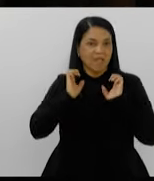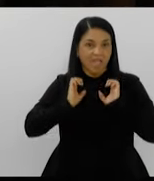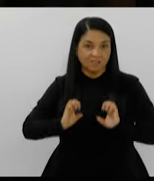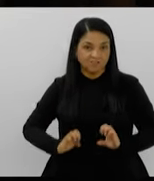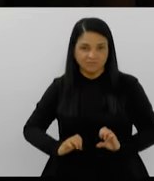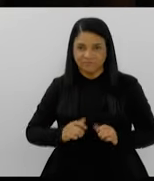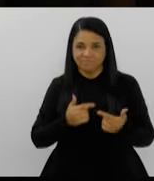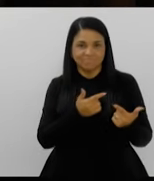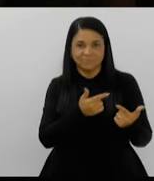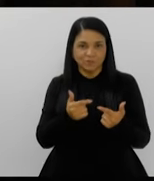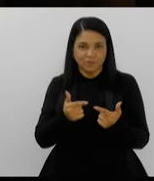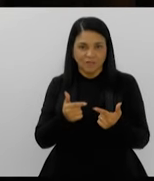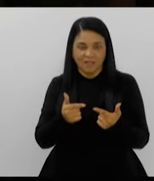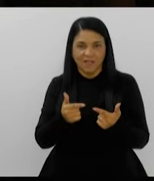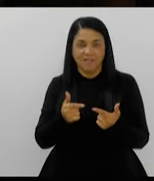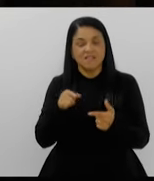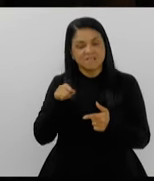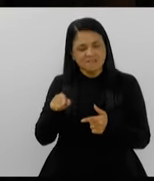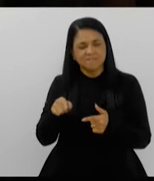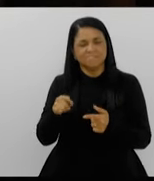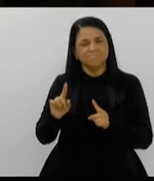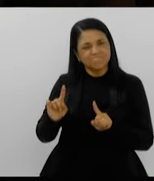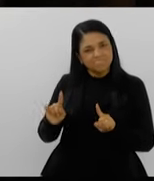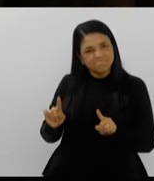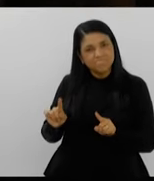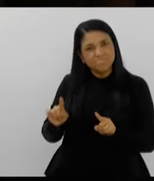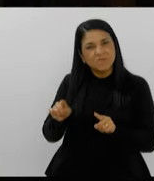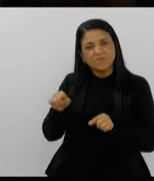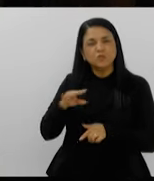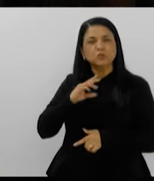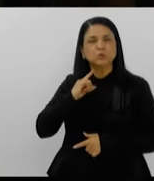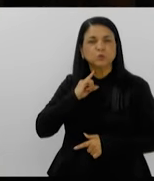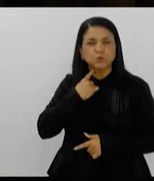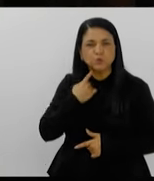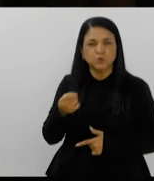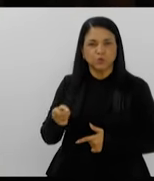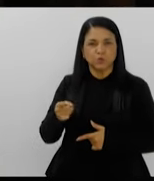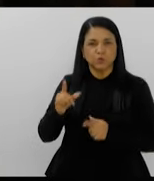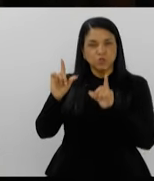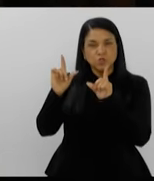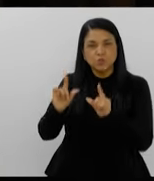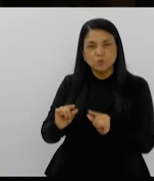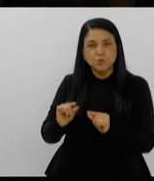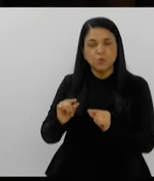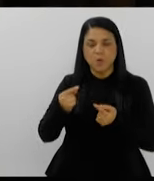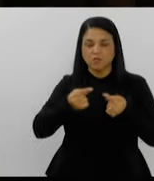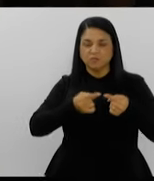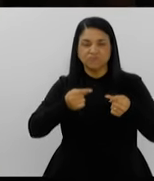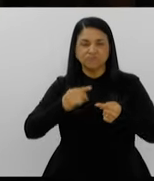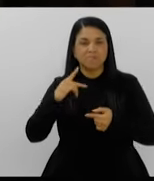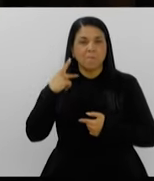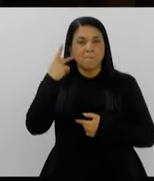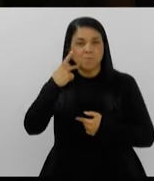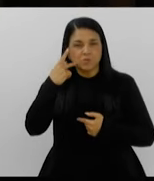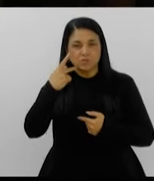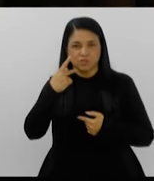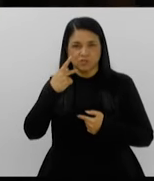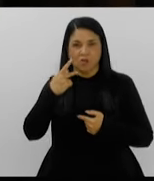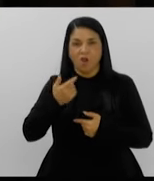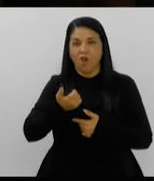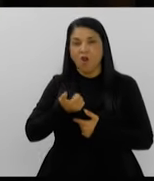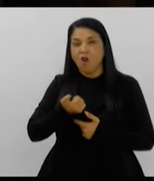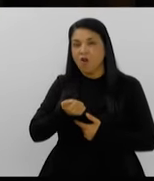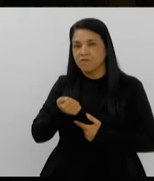jogou ele, sim, abaixo da linha da cintura, diminuiu a política e trouxe o debate para uma covardia nunca